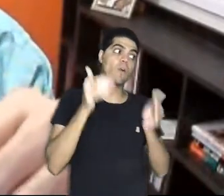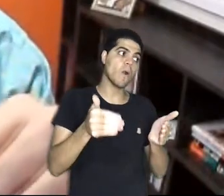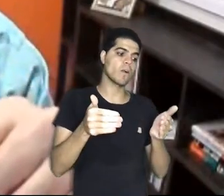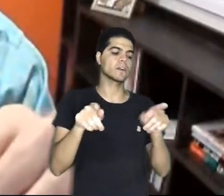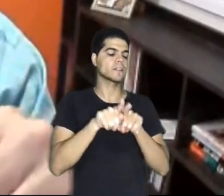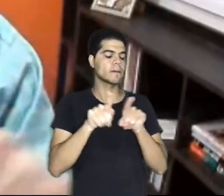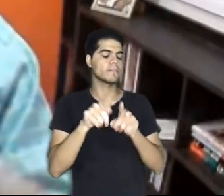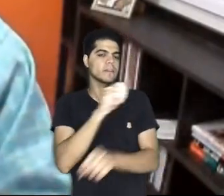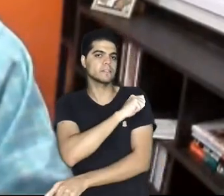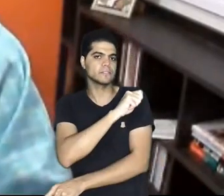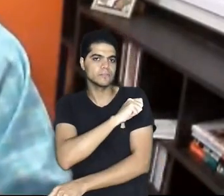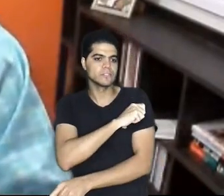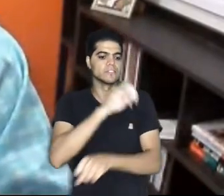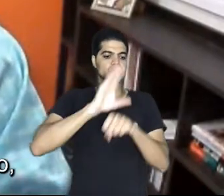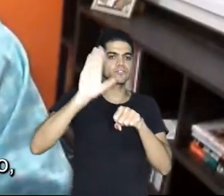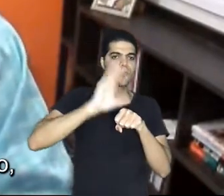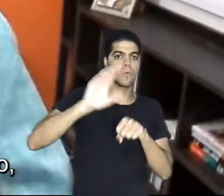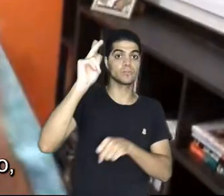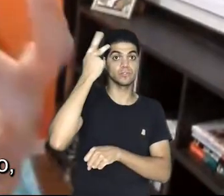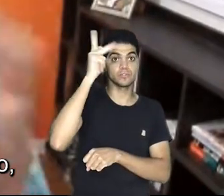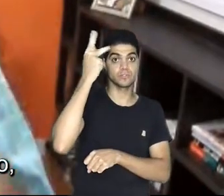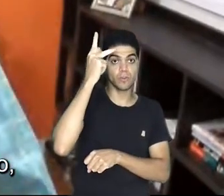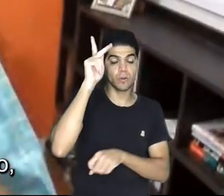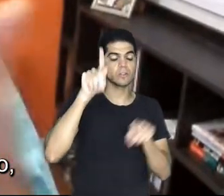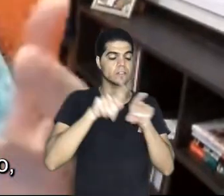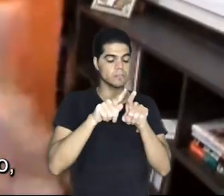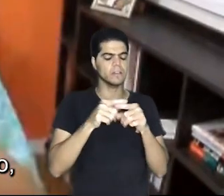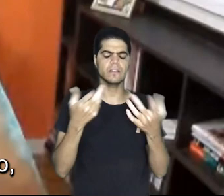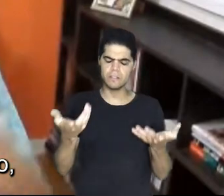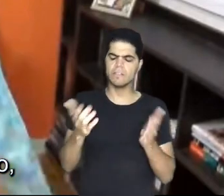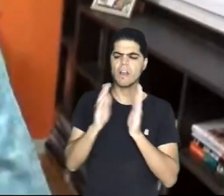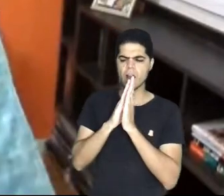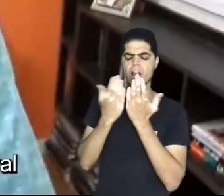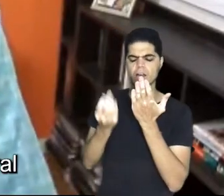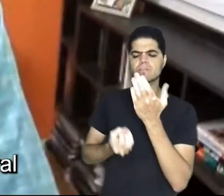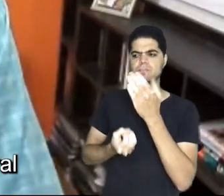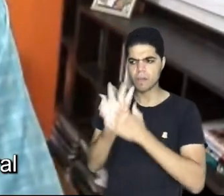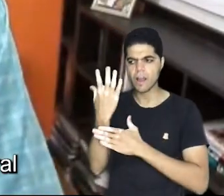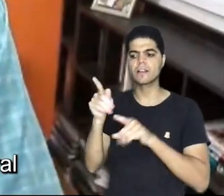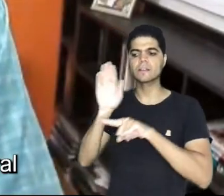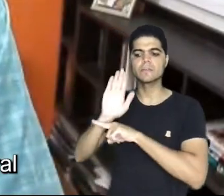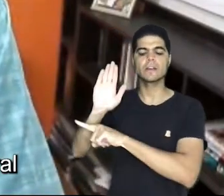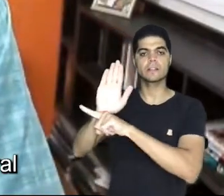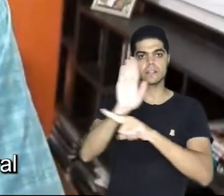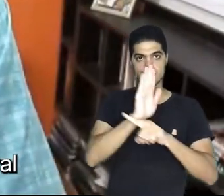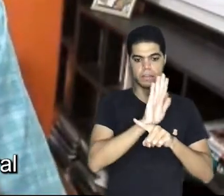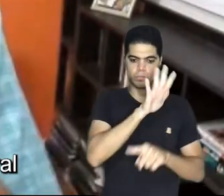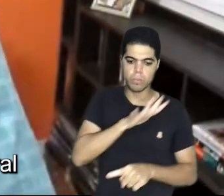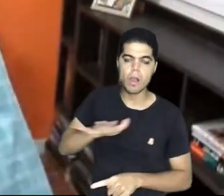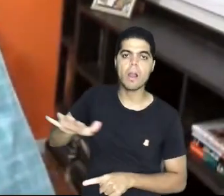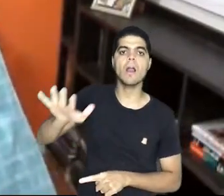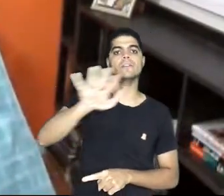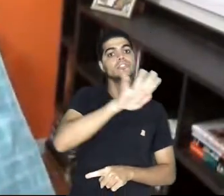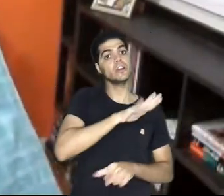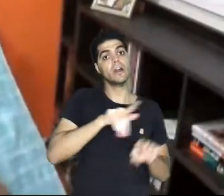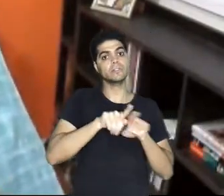de história. E que, portanto, atendendo a esse público, atendesse também a um público em